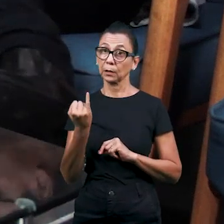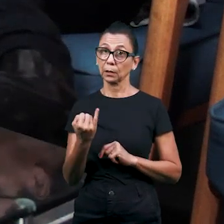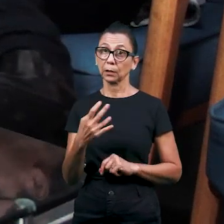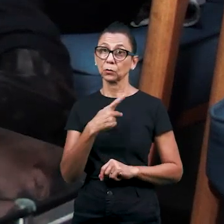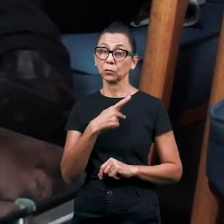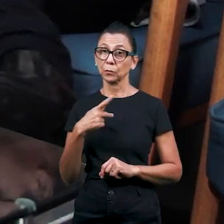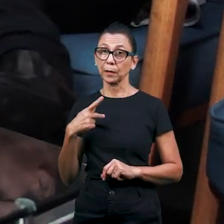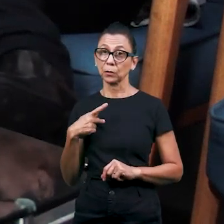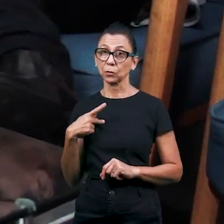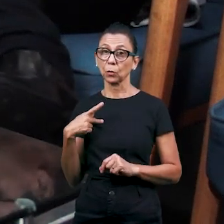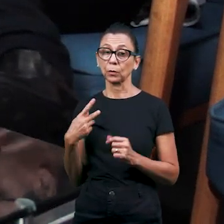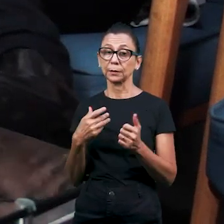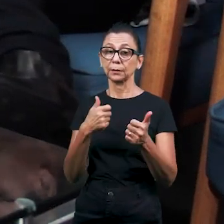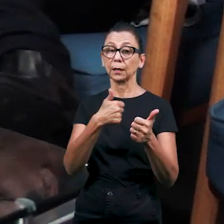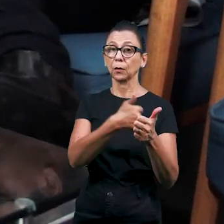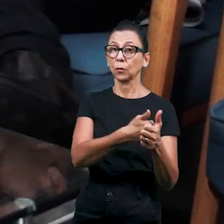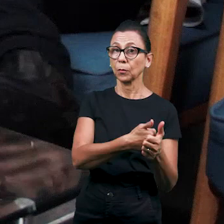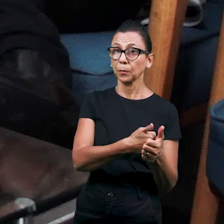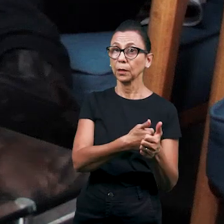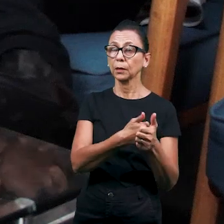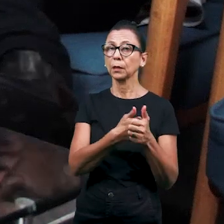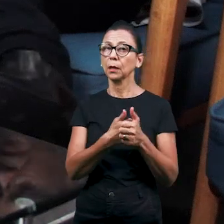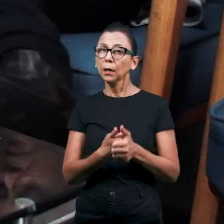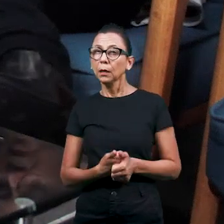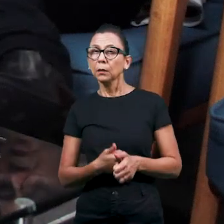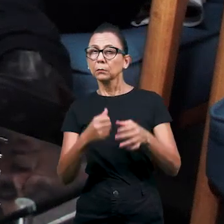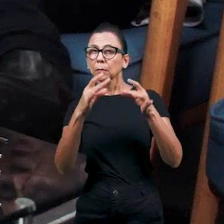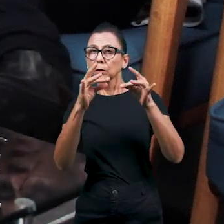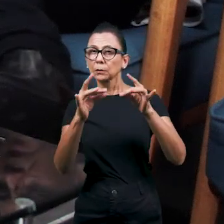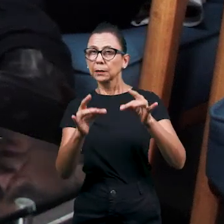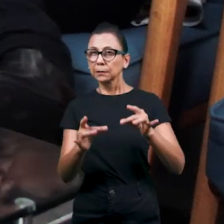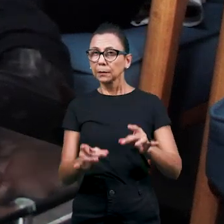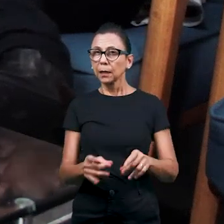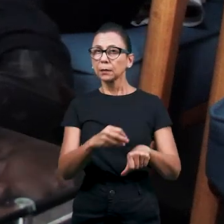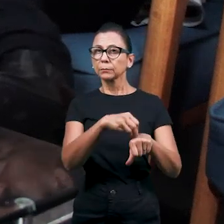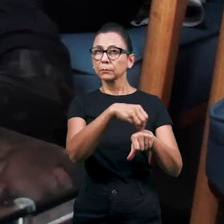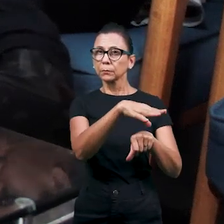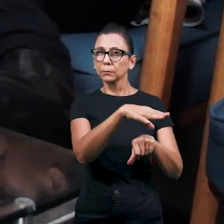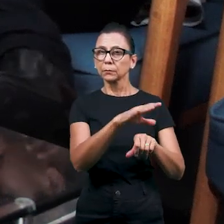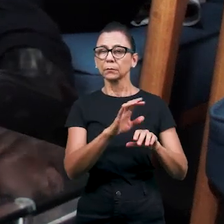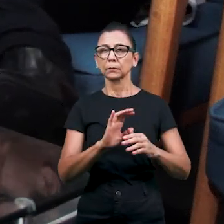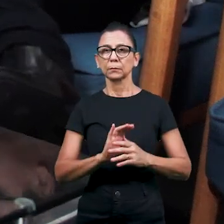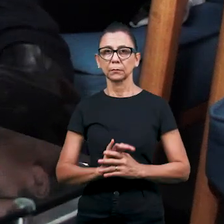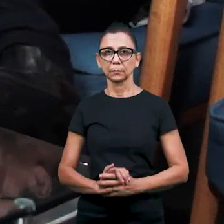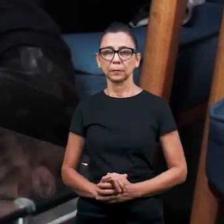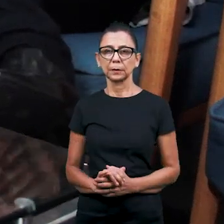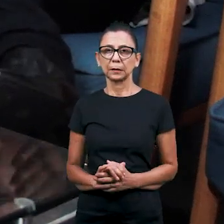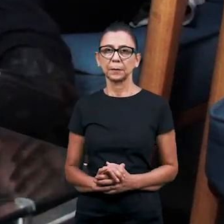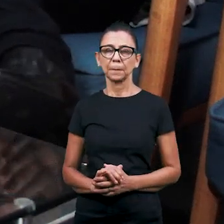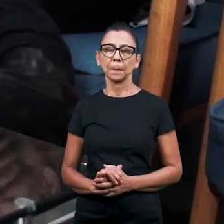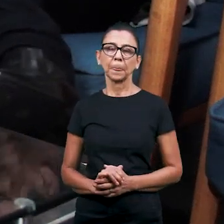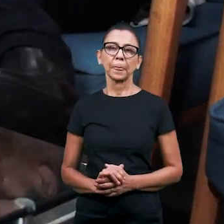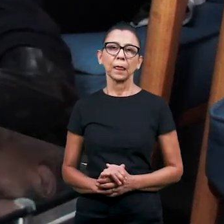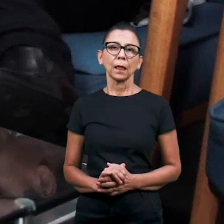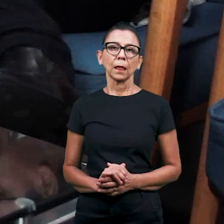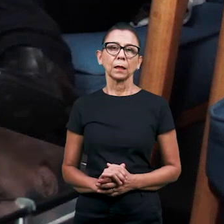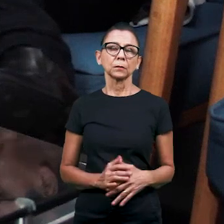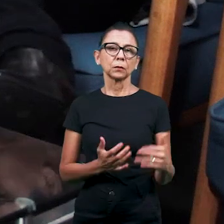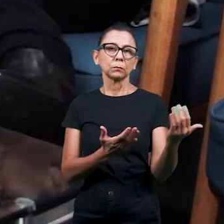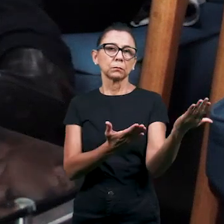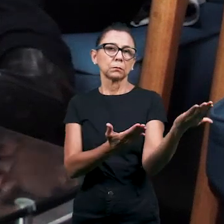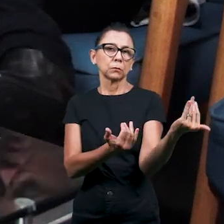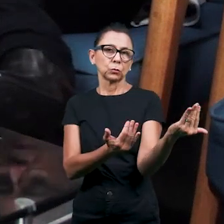e é natural, né? Quando éramos jovens também vivemos essa experiência, e o pastor só vai canalizar essa energia